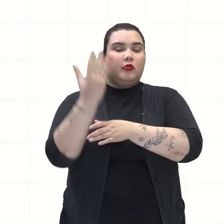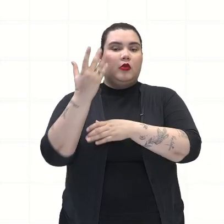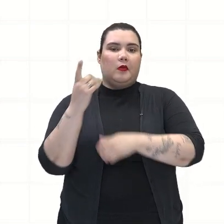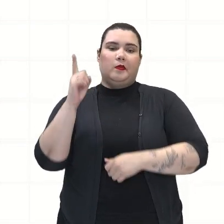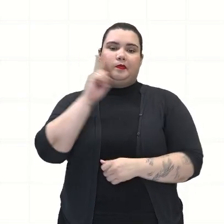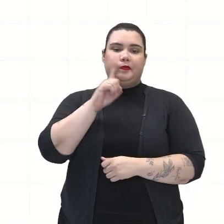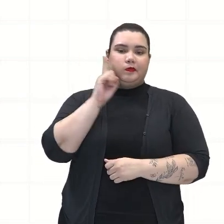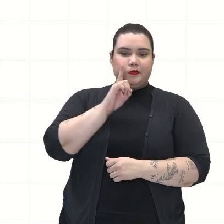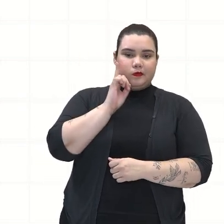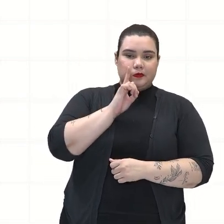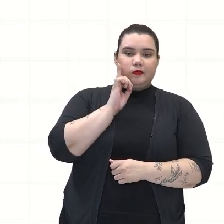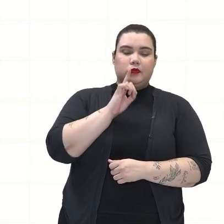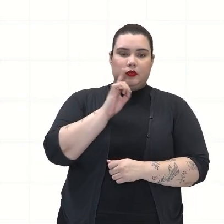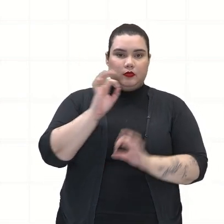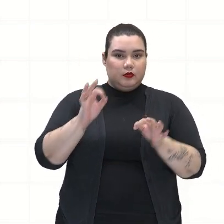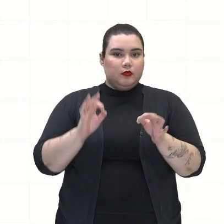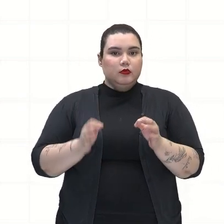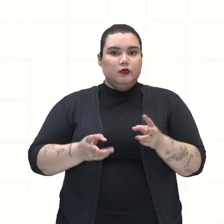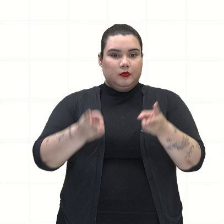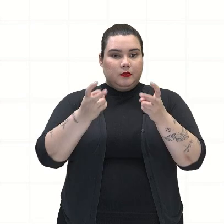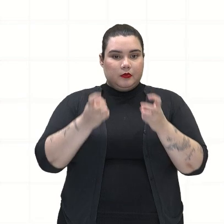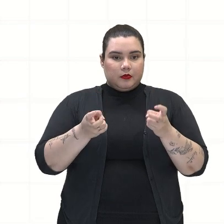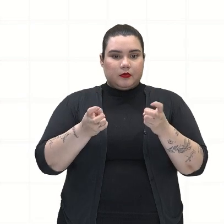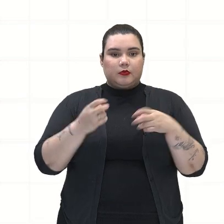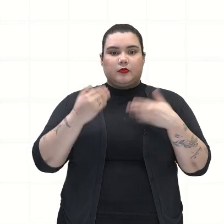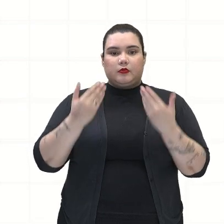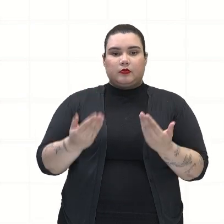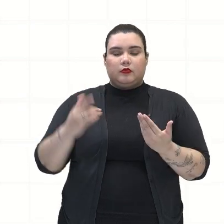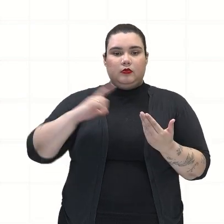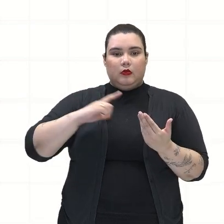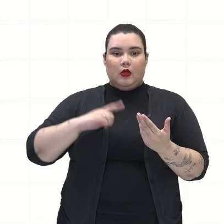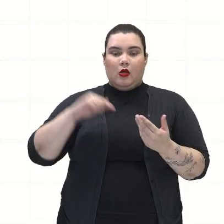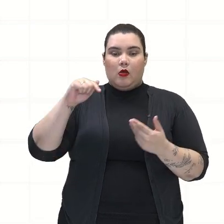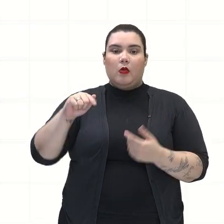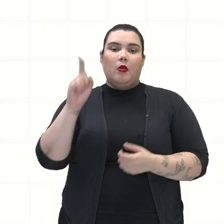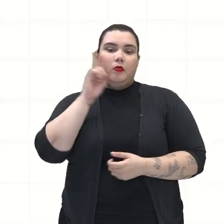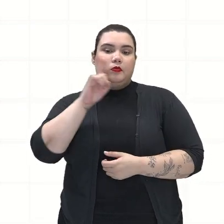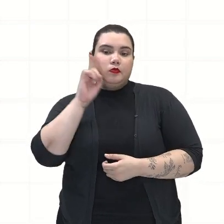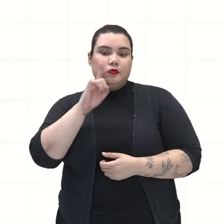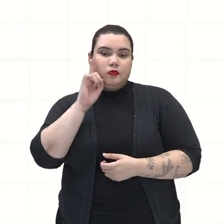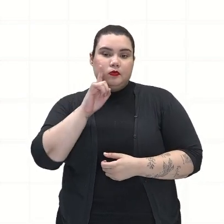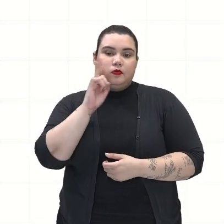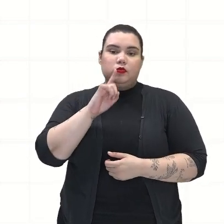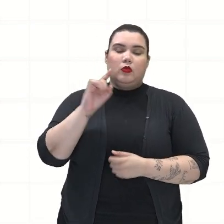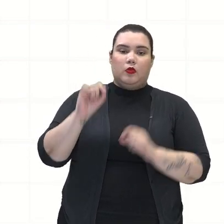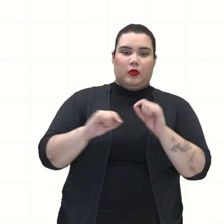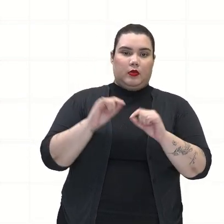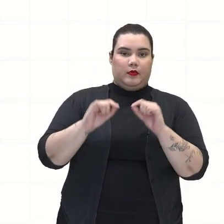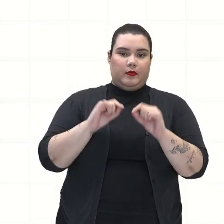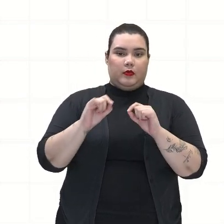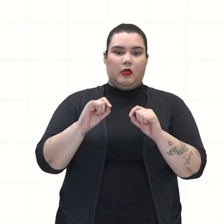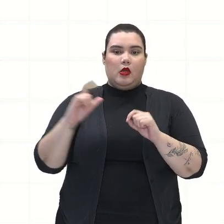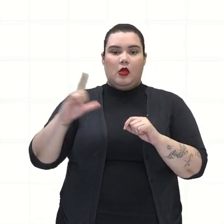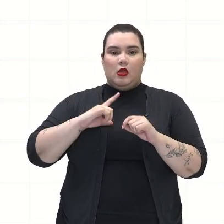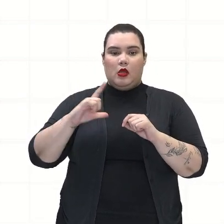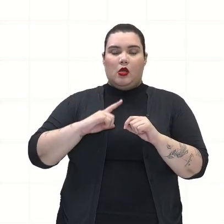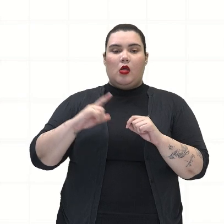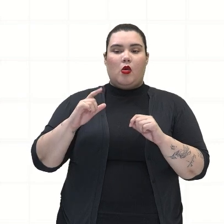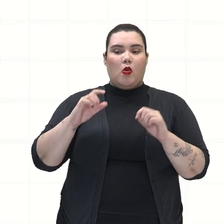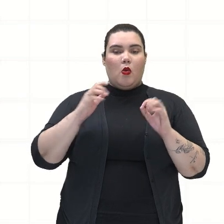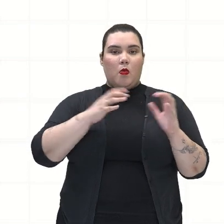que ponto importante. Então você tem justamente os Estados Unidos da América olhando para o restante